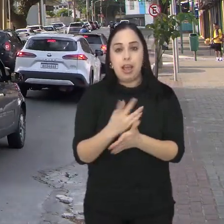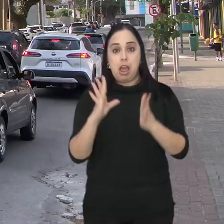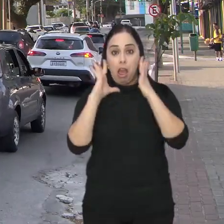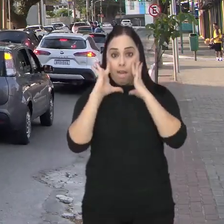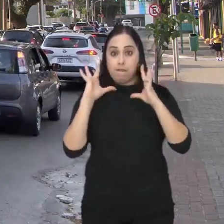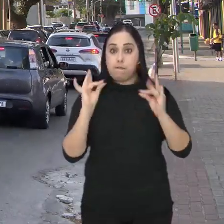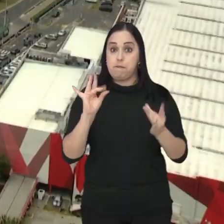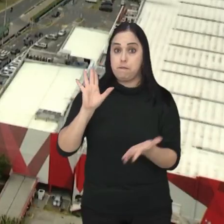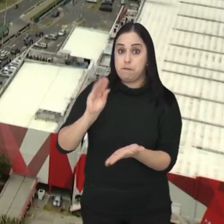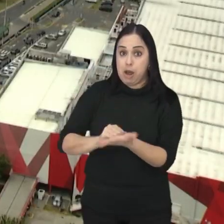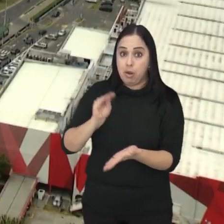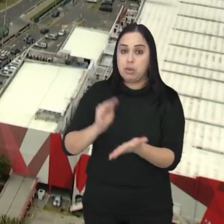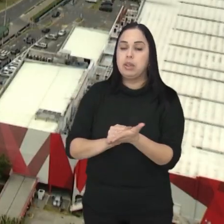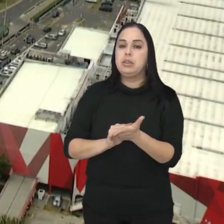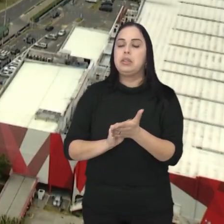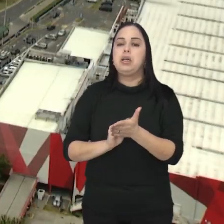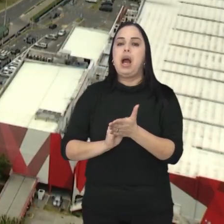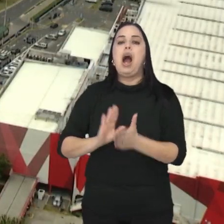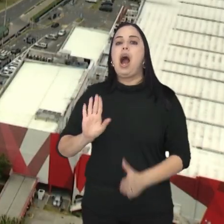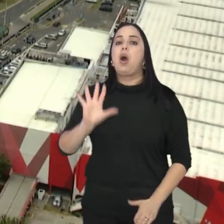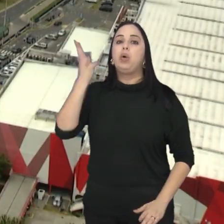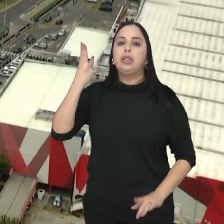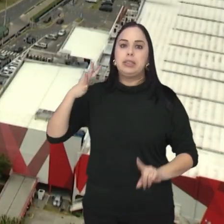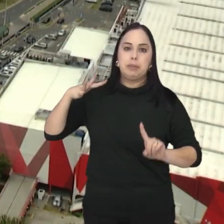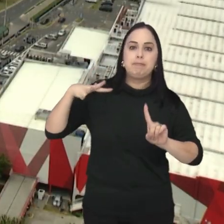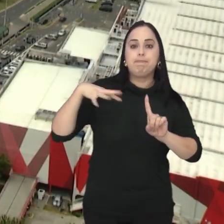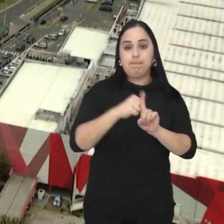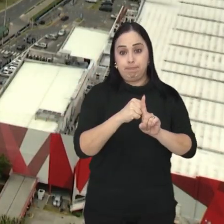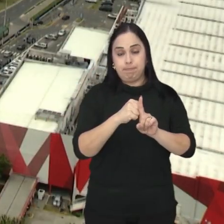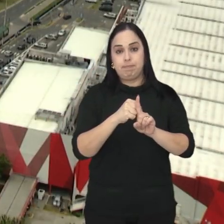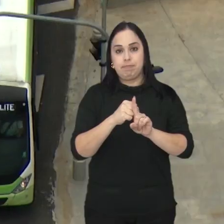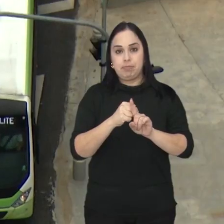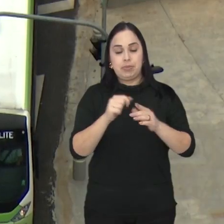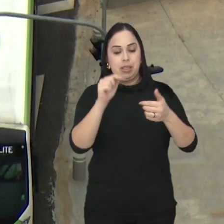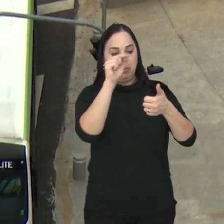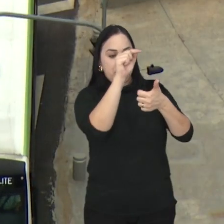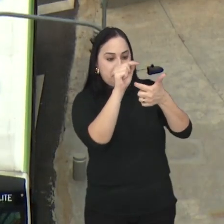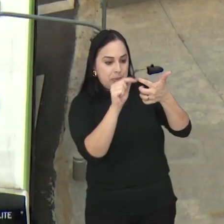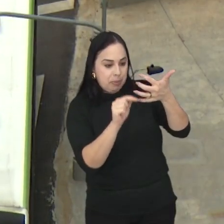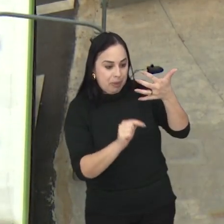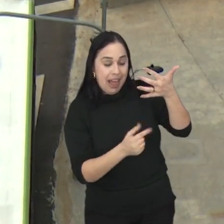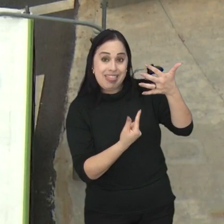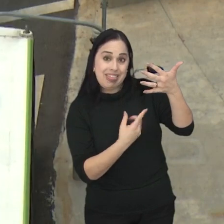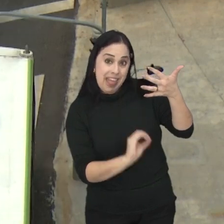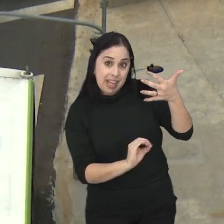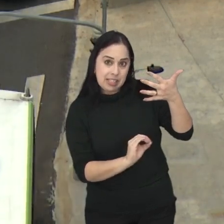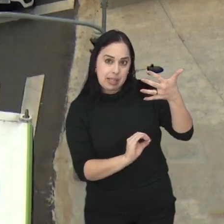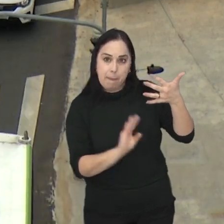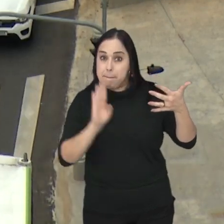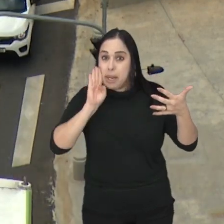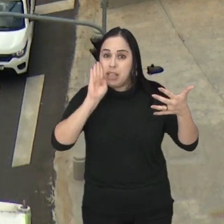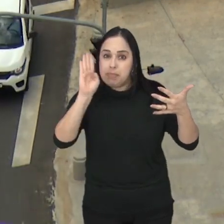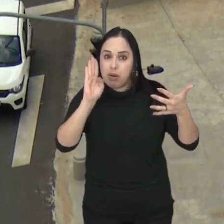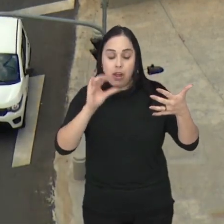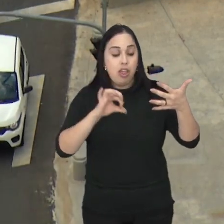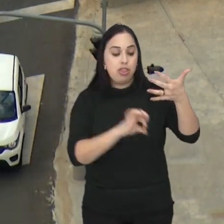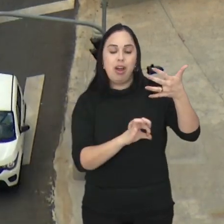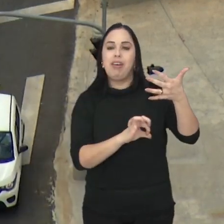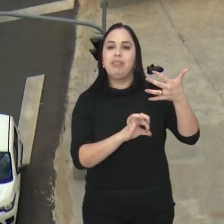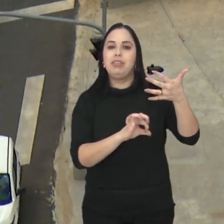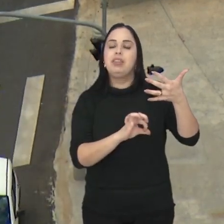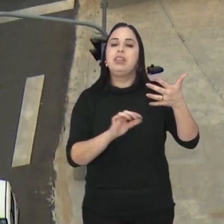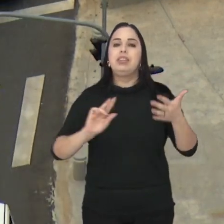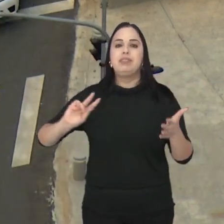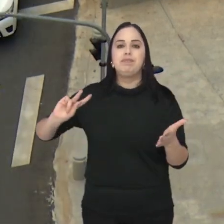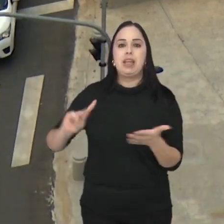e desatenção são os fatores que levam mais riscos para a estrada. Das 10 principais causas dos acidentes,